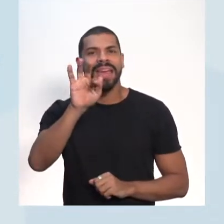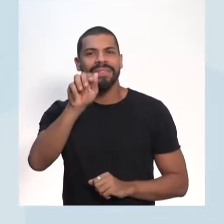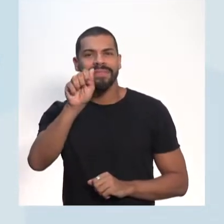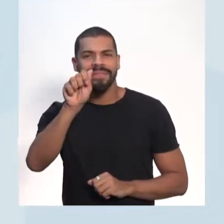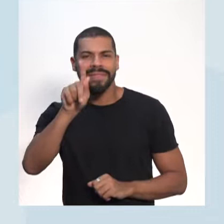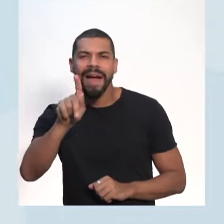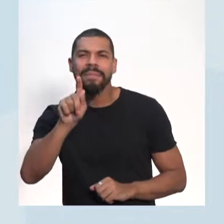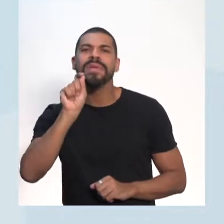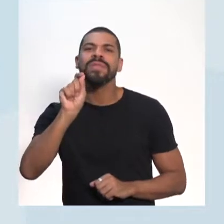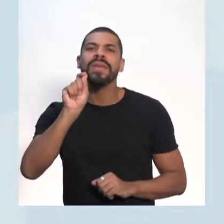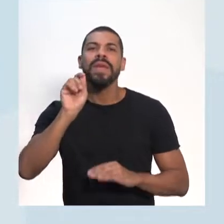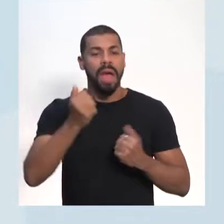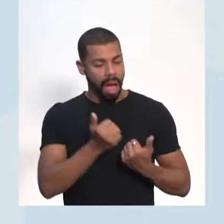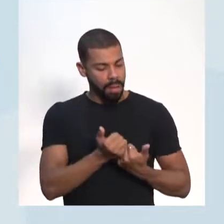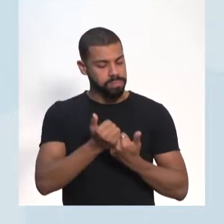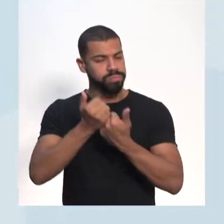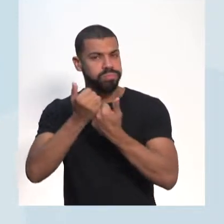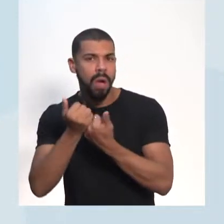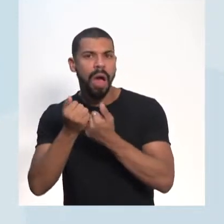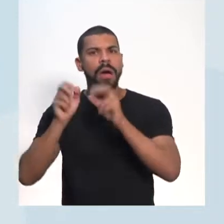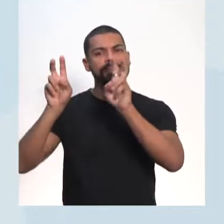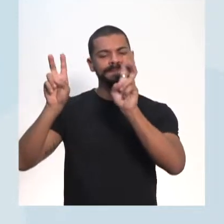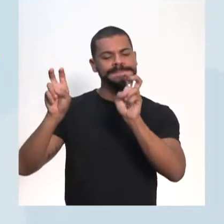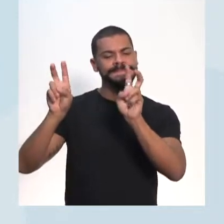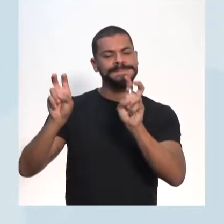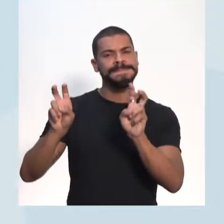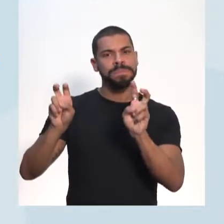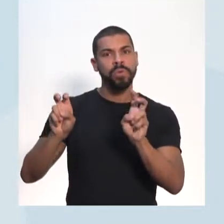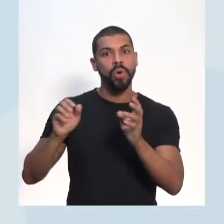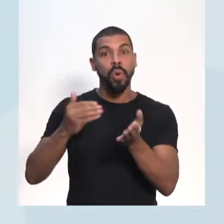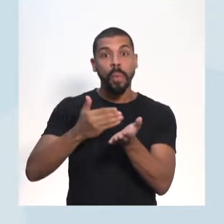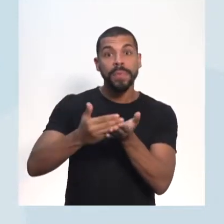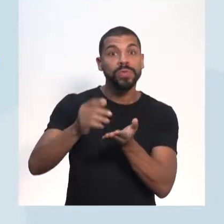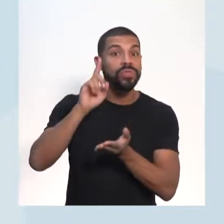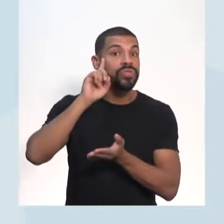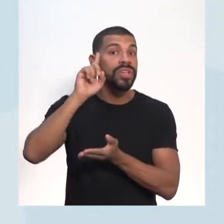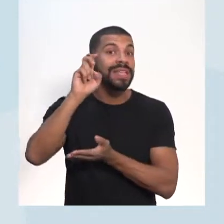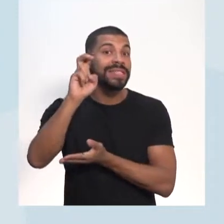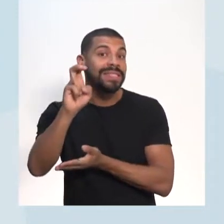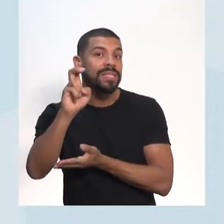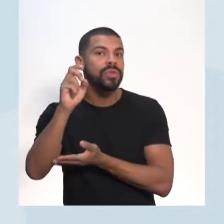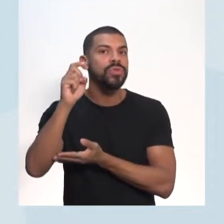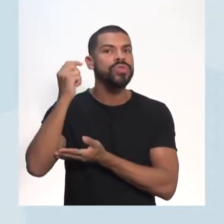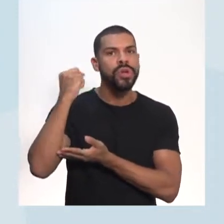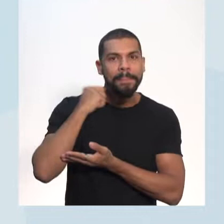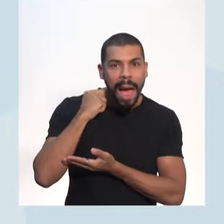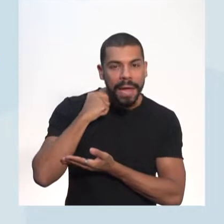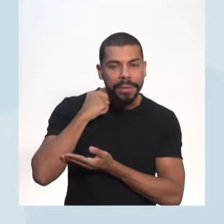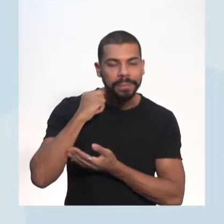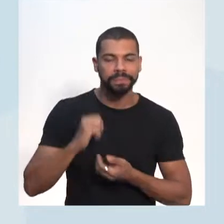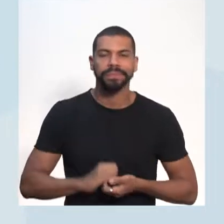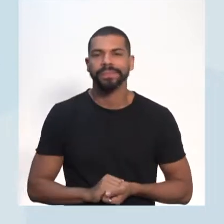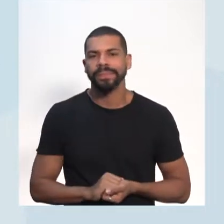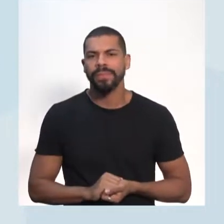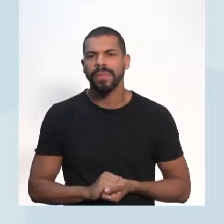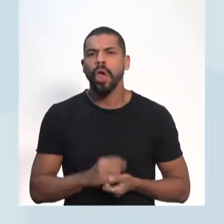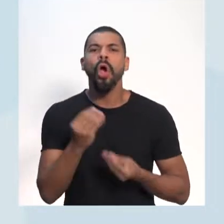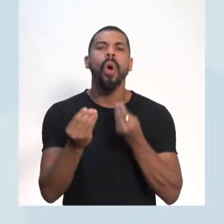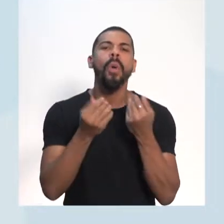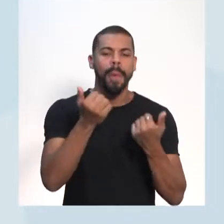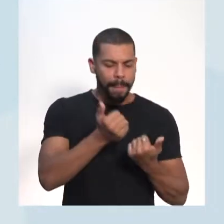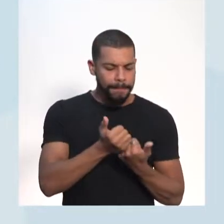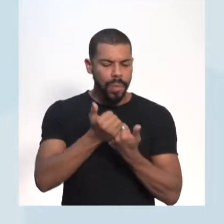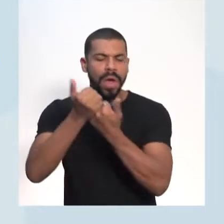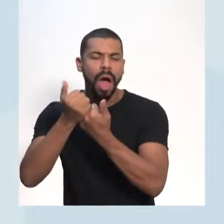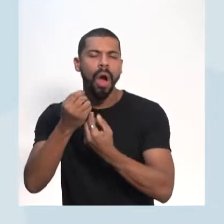no desenvolvimento das pautas formativas a partir do dia 5/5. Tá? Então, para apoiar o